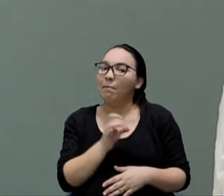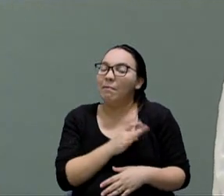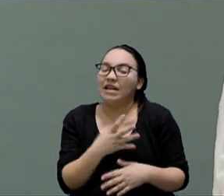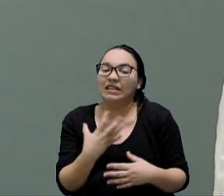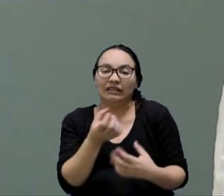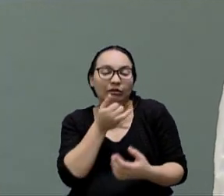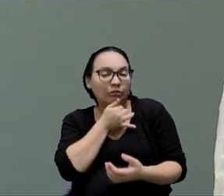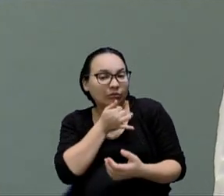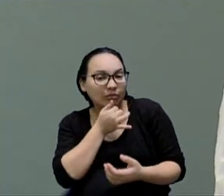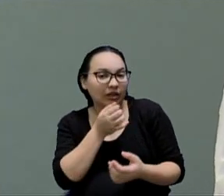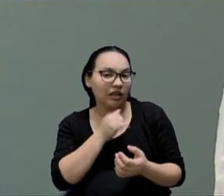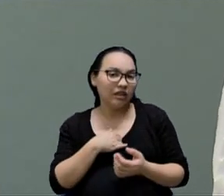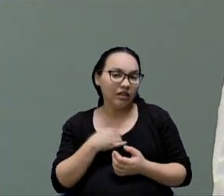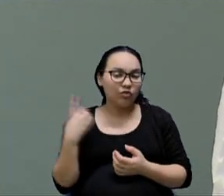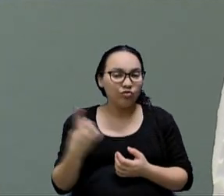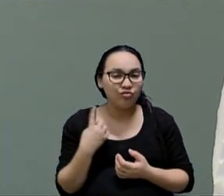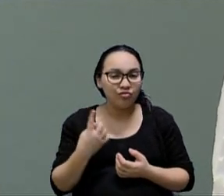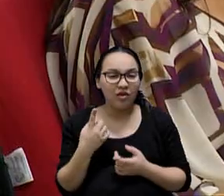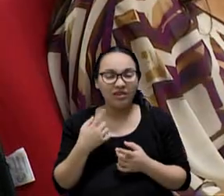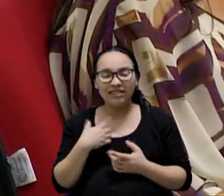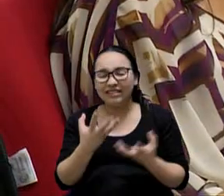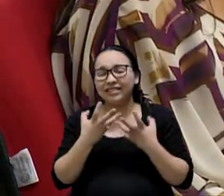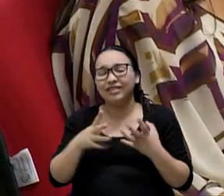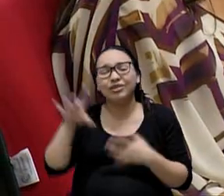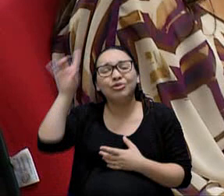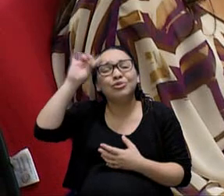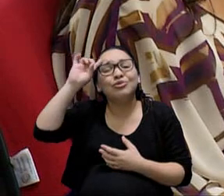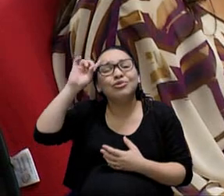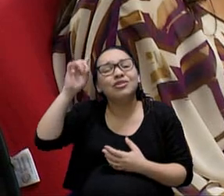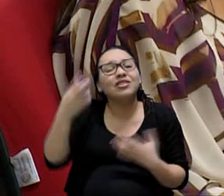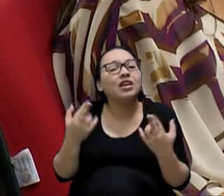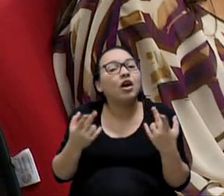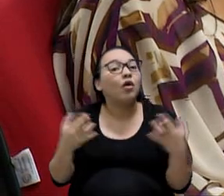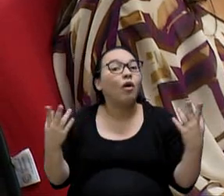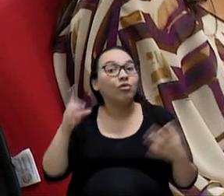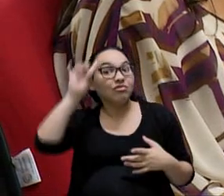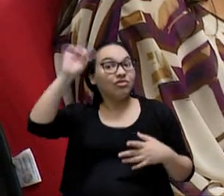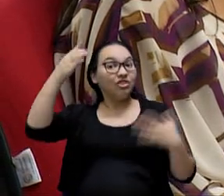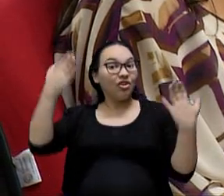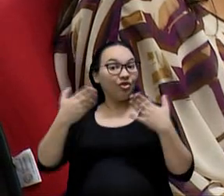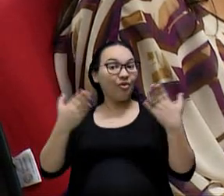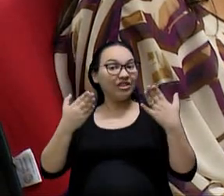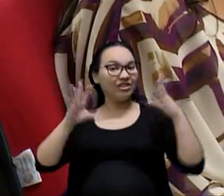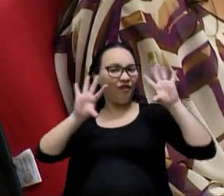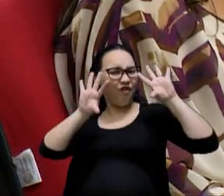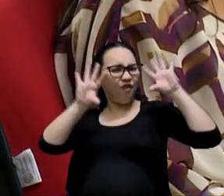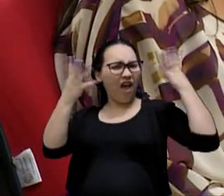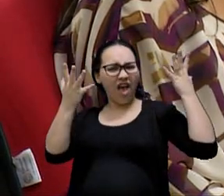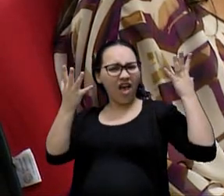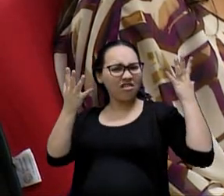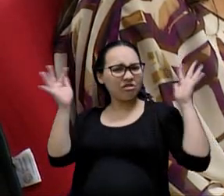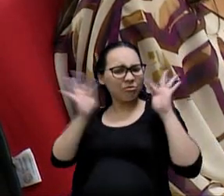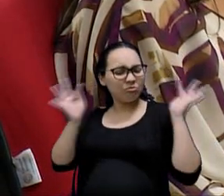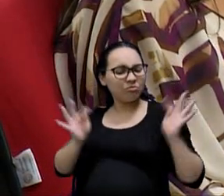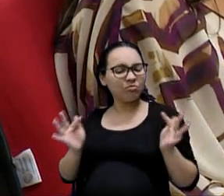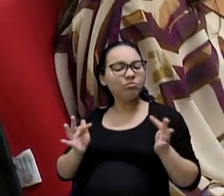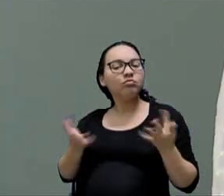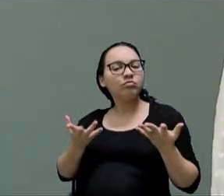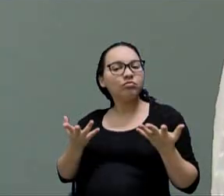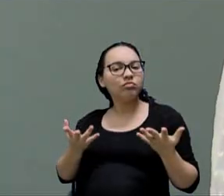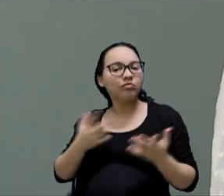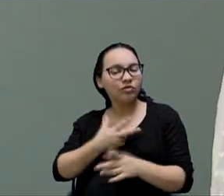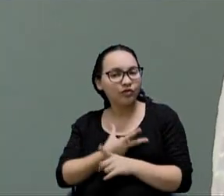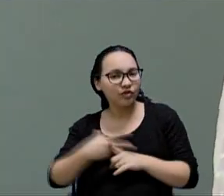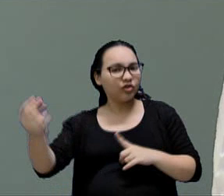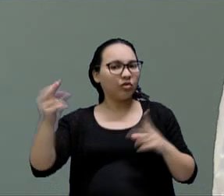solidão. Queríamos que todos os dias da sua vida fossem como o dia de hoje, dia de celebrar você e mais uma conquista.